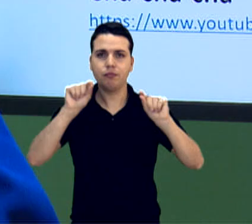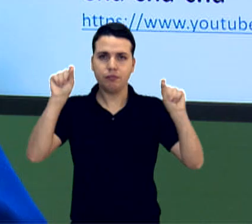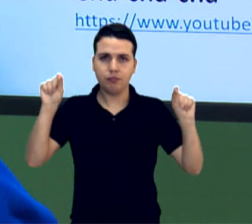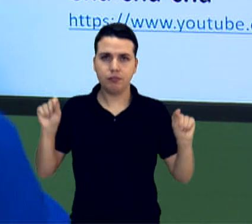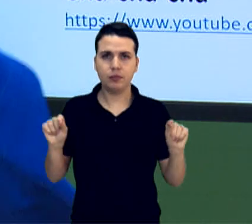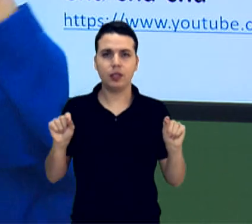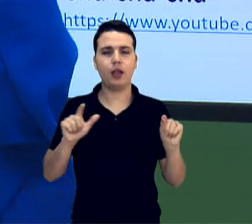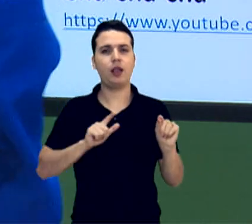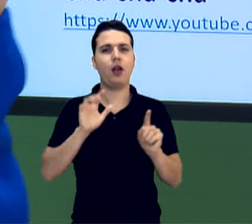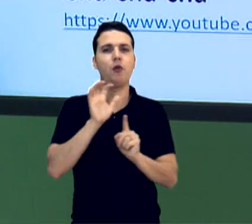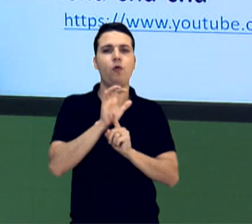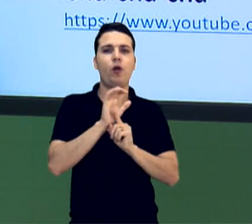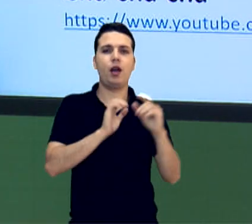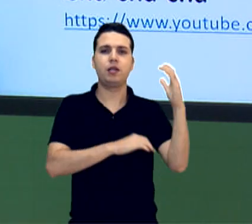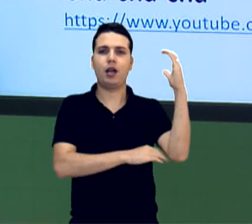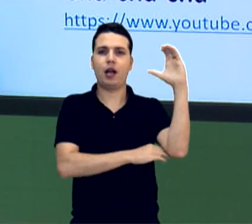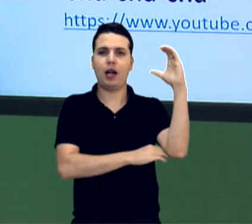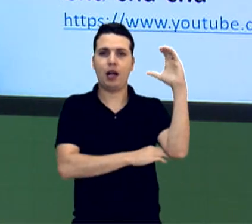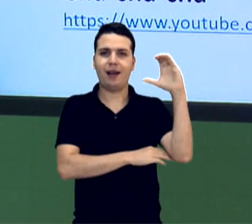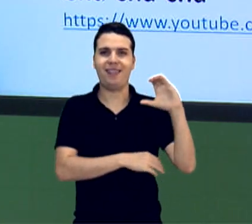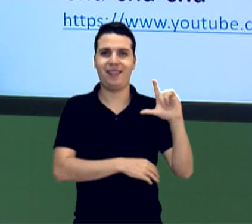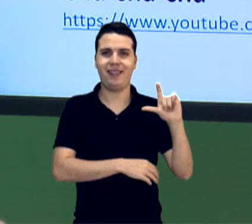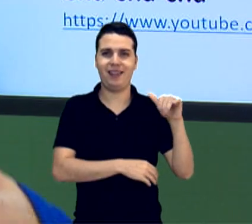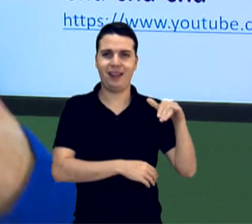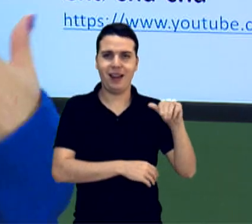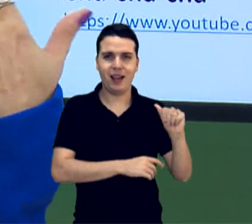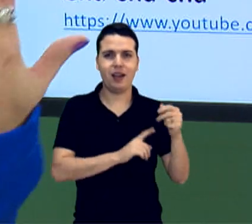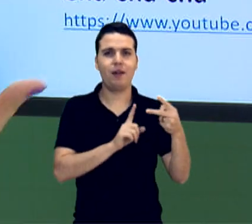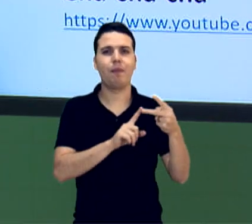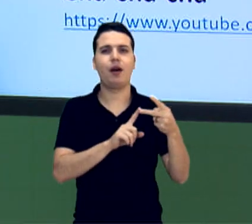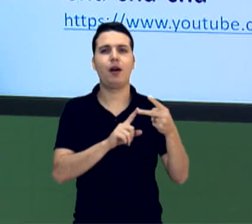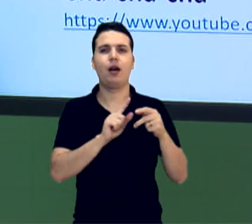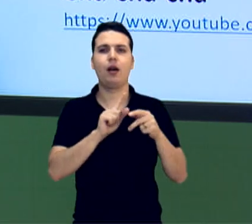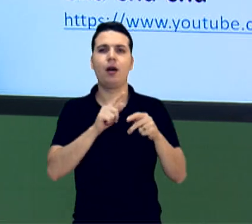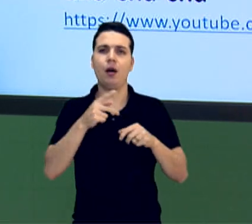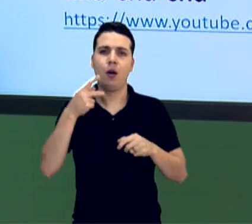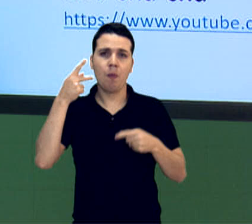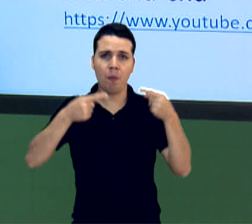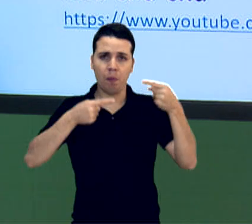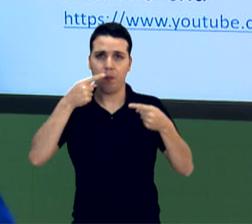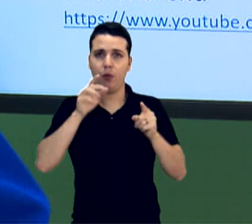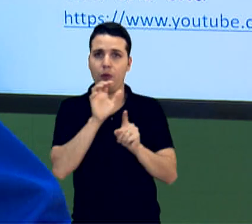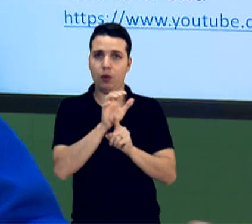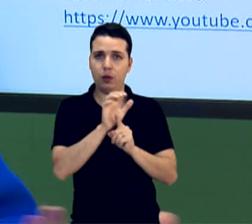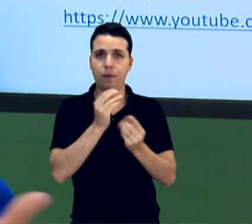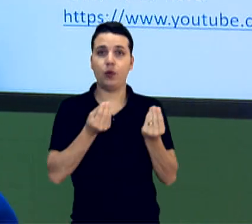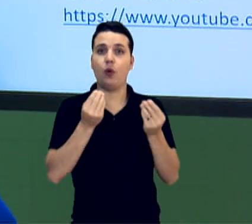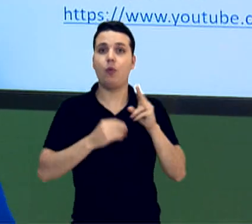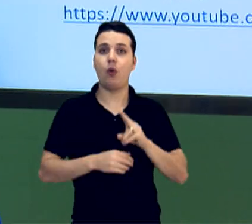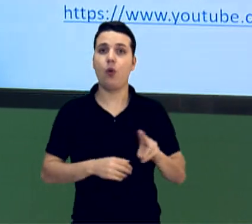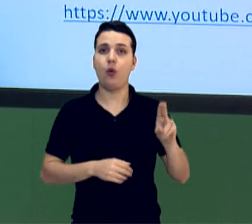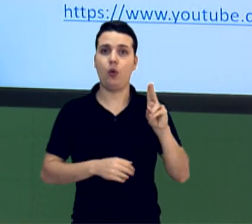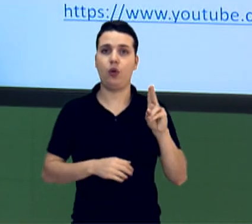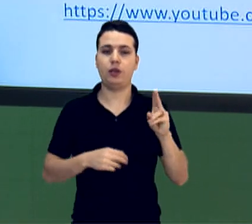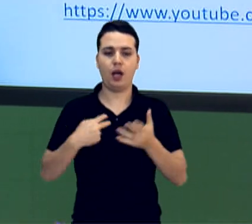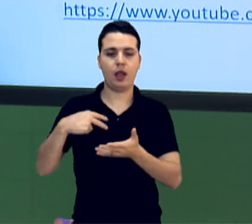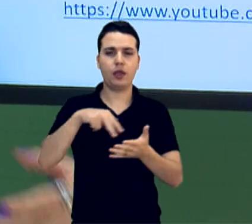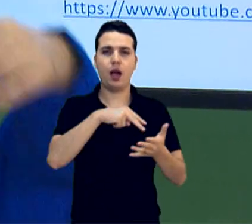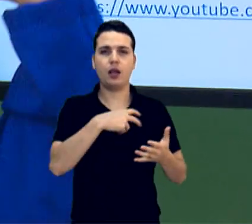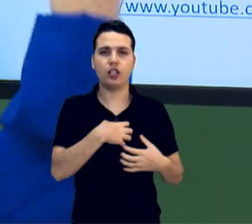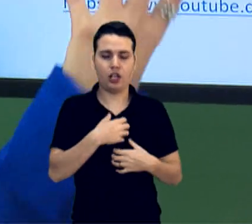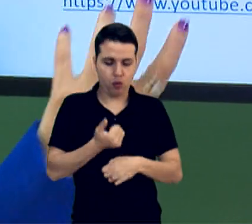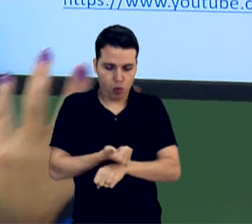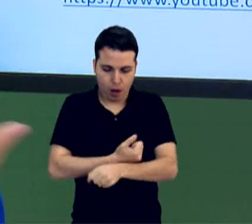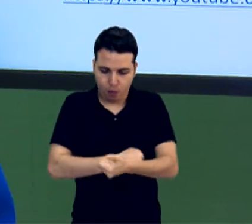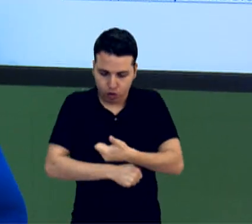do clima, do regime político, né, de como que as pessoas usam a dança para extravasar as suas